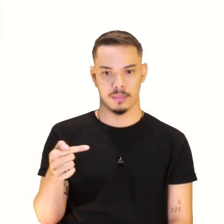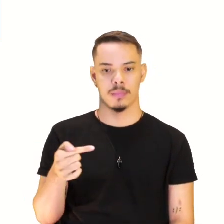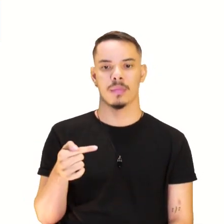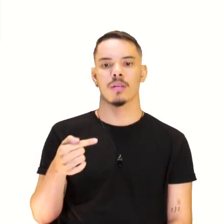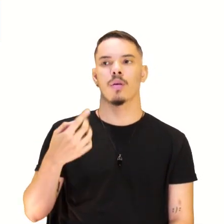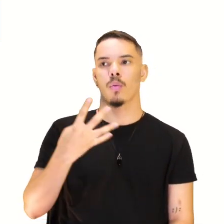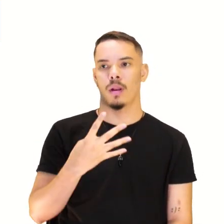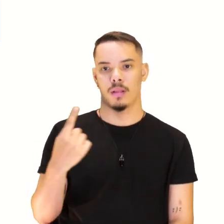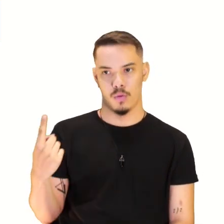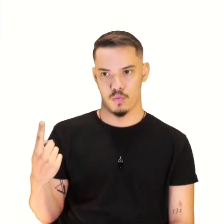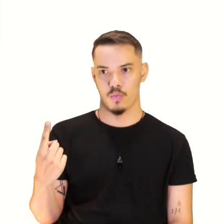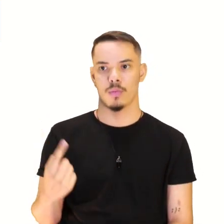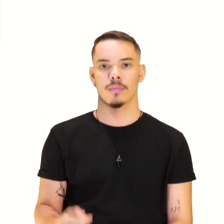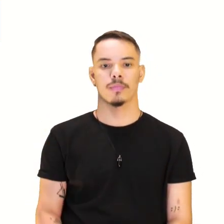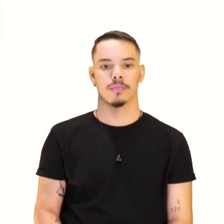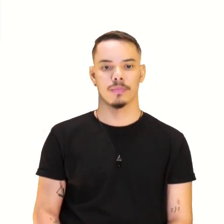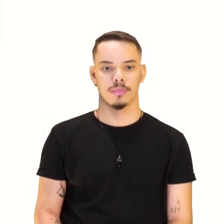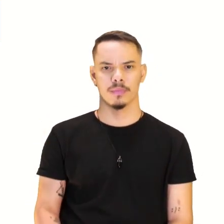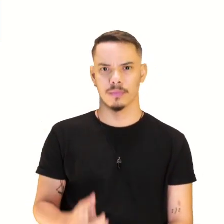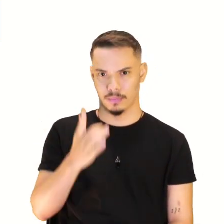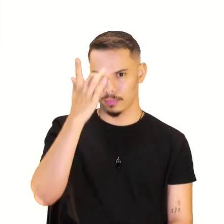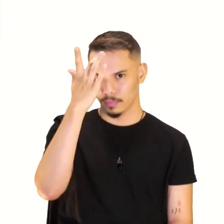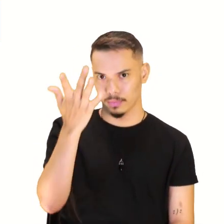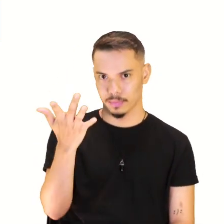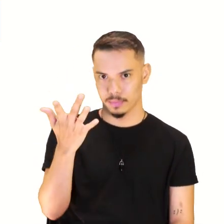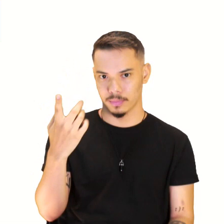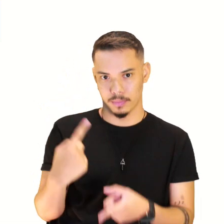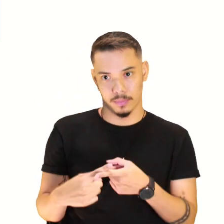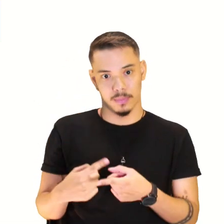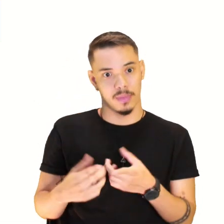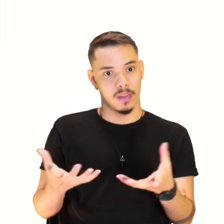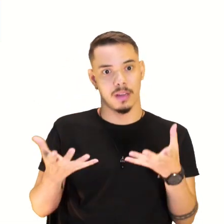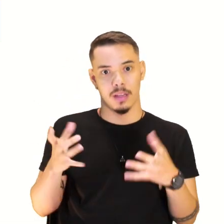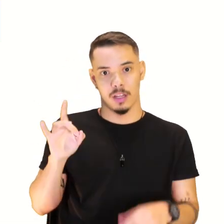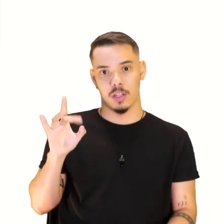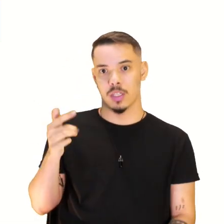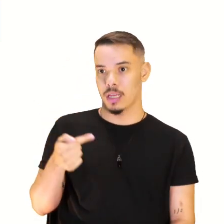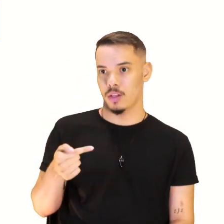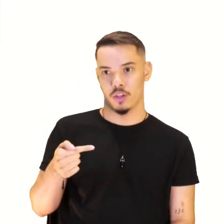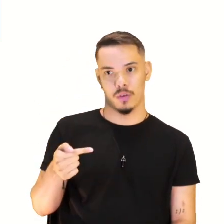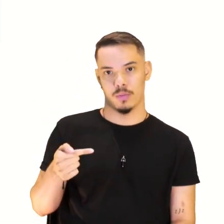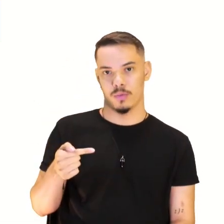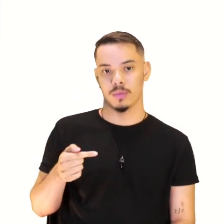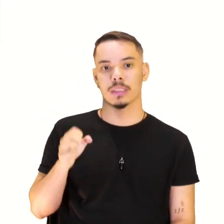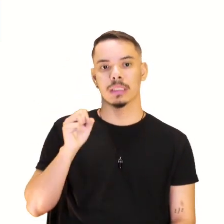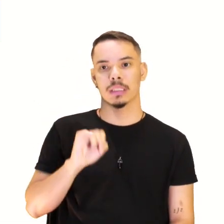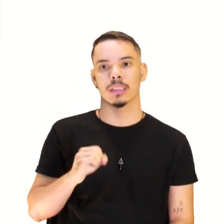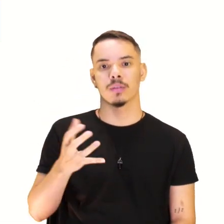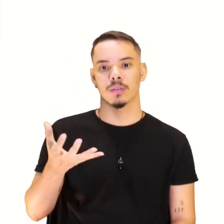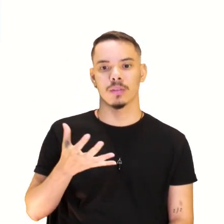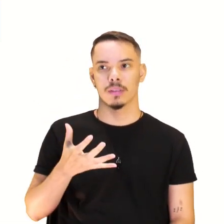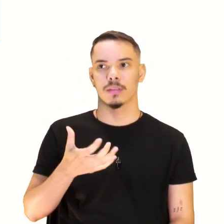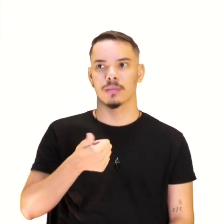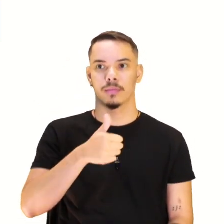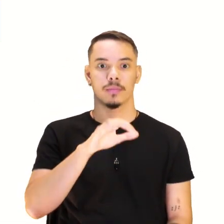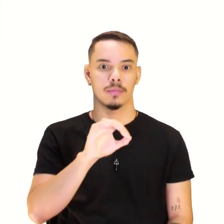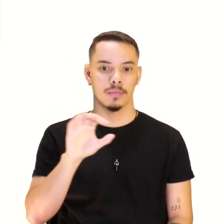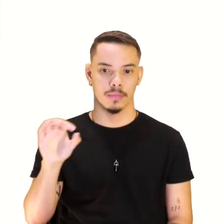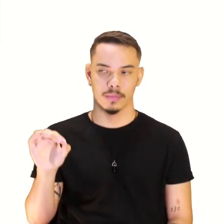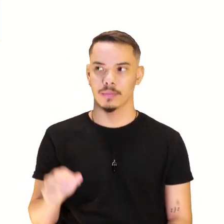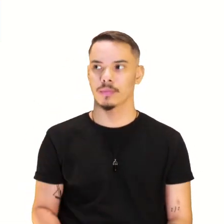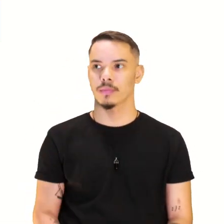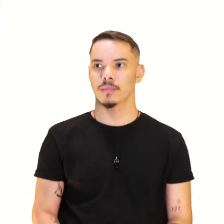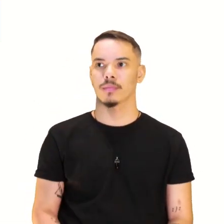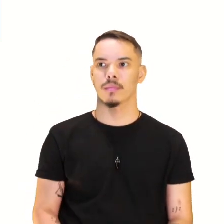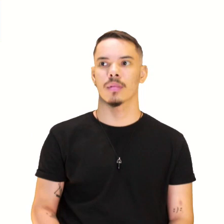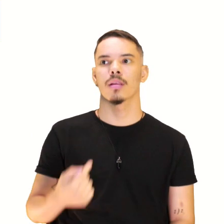vai ser o 41. Aí tava fácil, né? Porque a gente queria só o sétimo. Mas e se eu quisesse o centésimo? Aí eu preciso